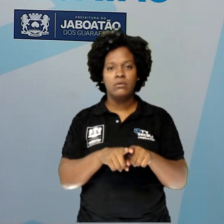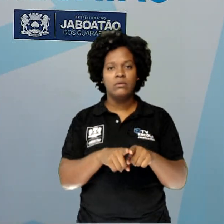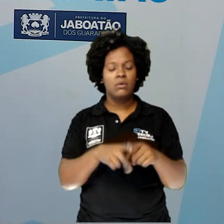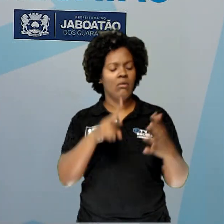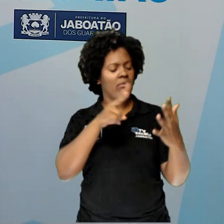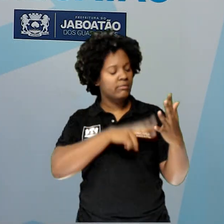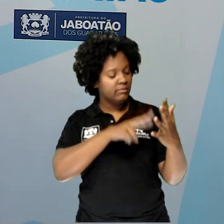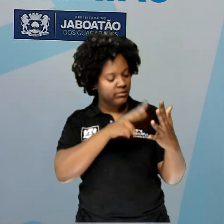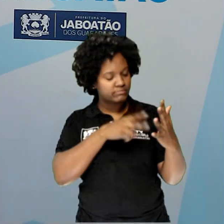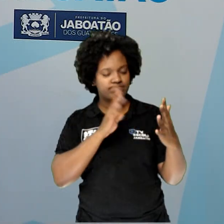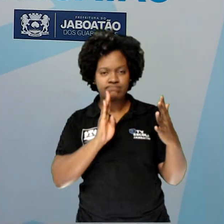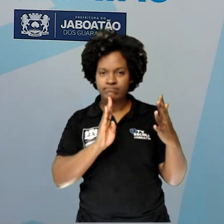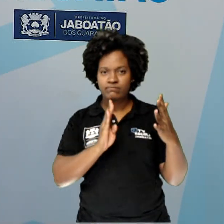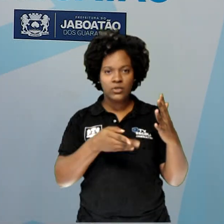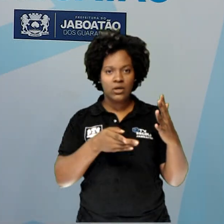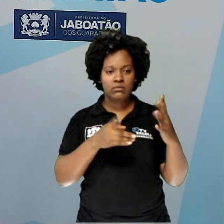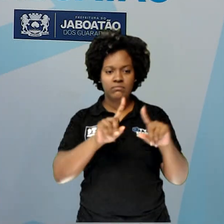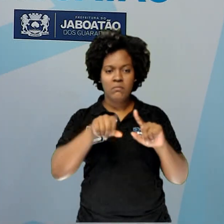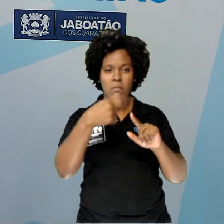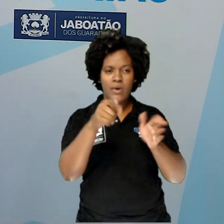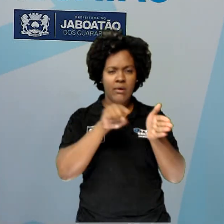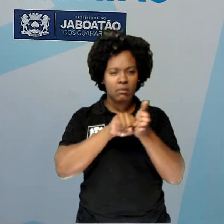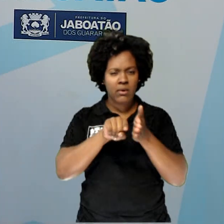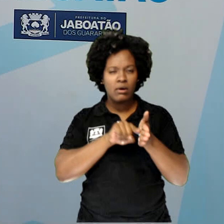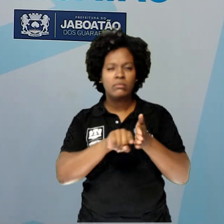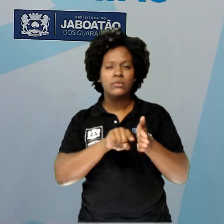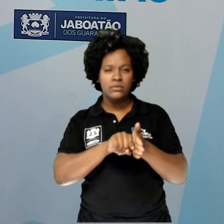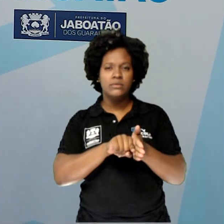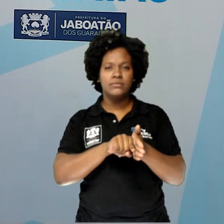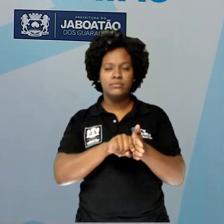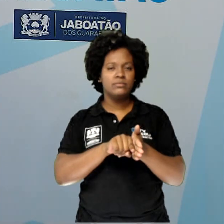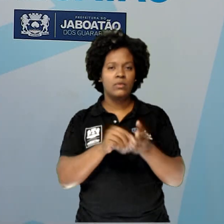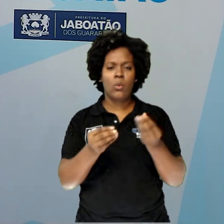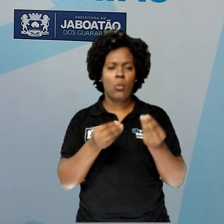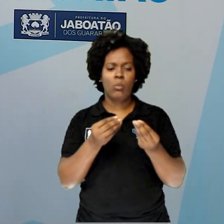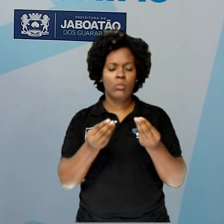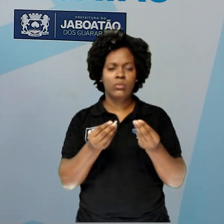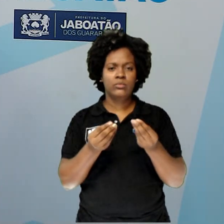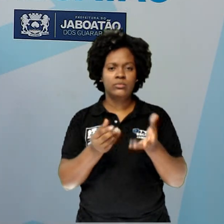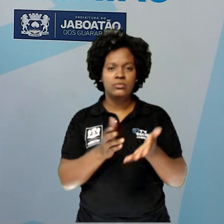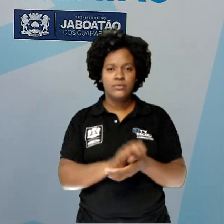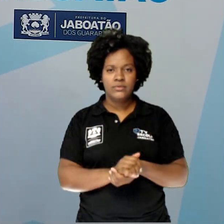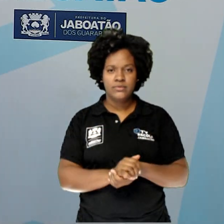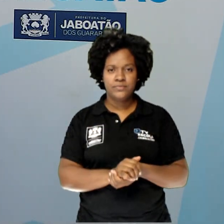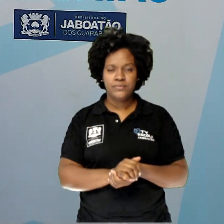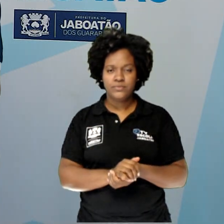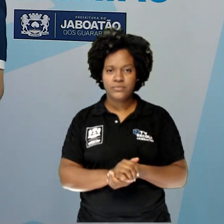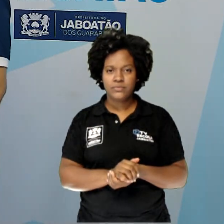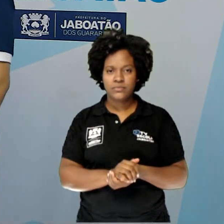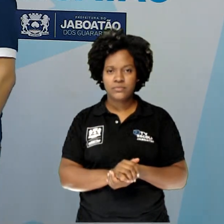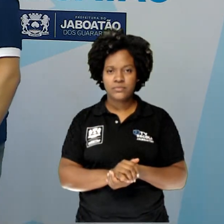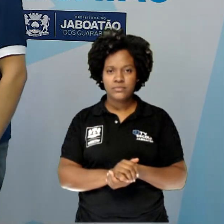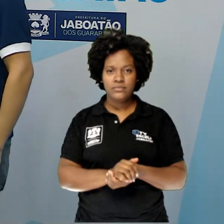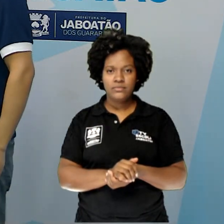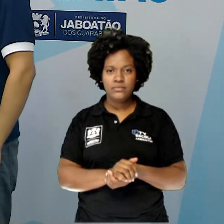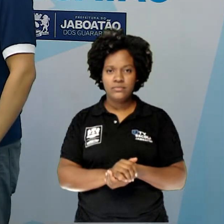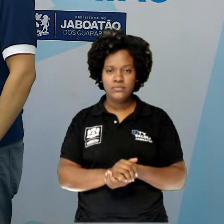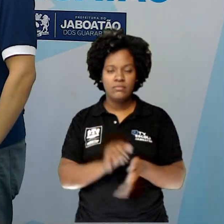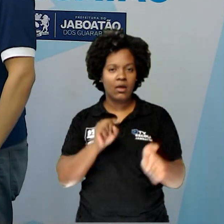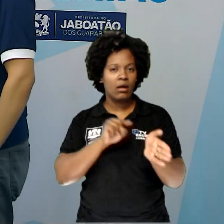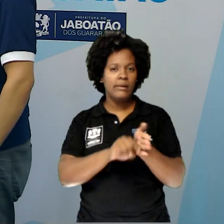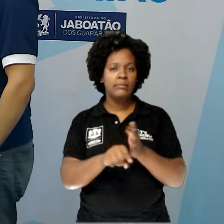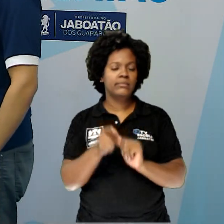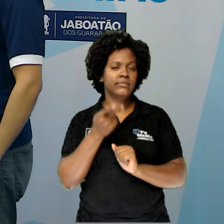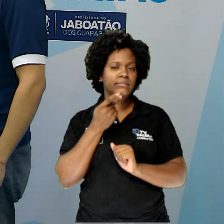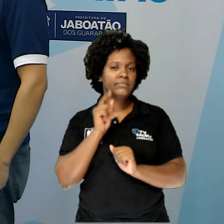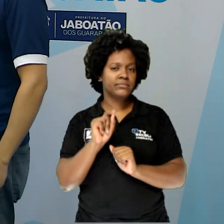aí para o enunciado para a gente ver como é que essa questão vai trazer a abordagem, tá certo? Bom, a questão diz o